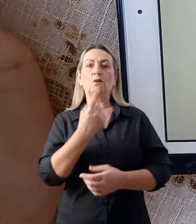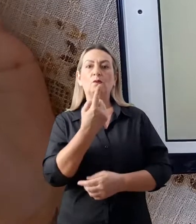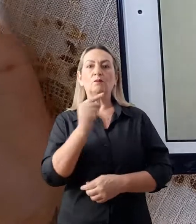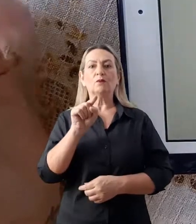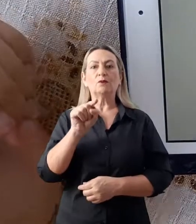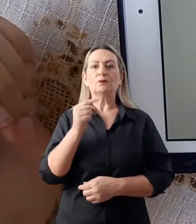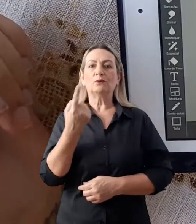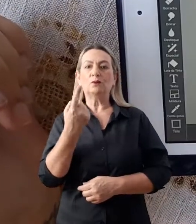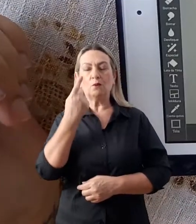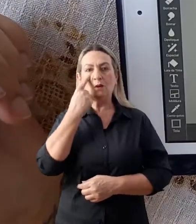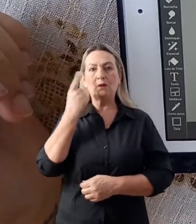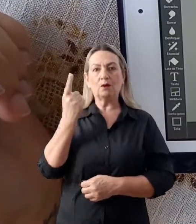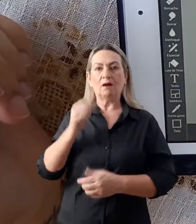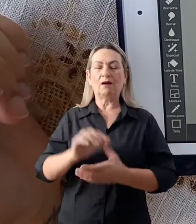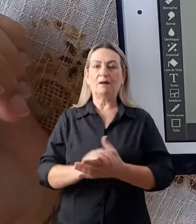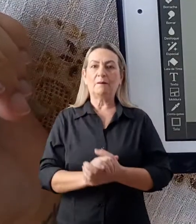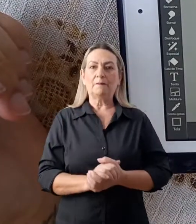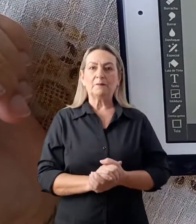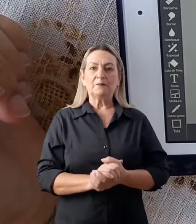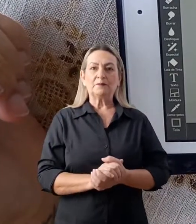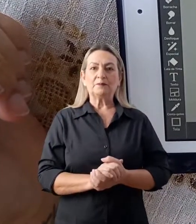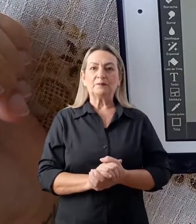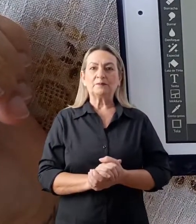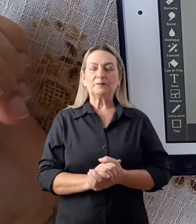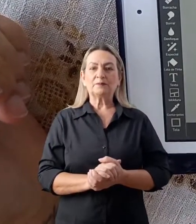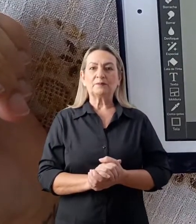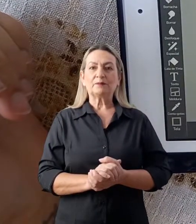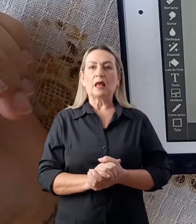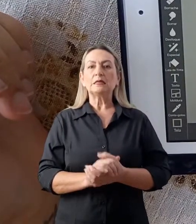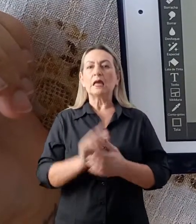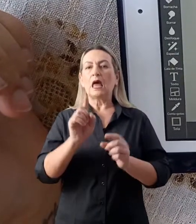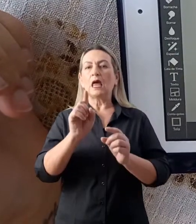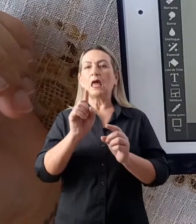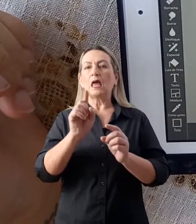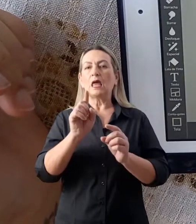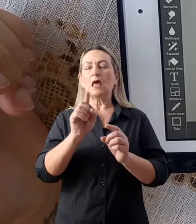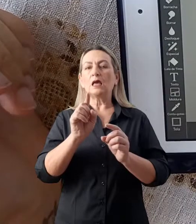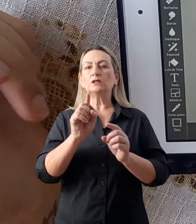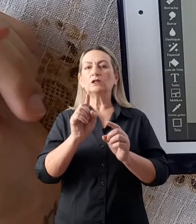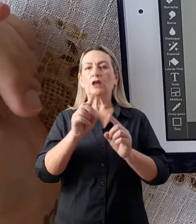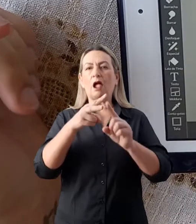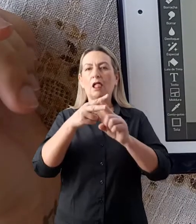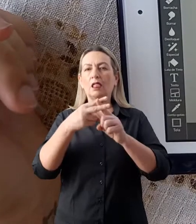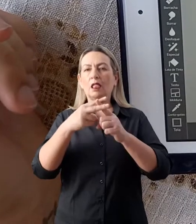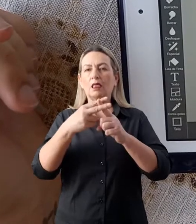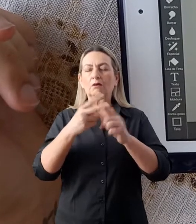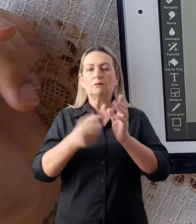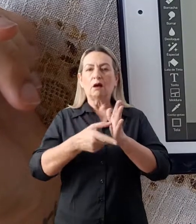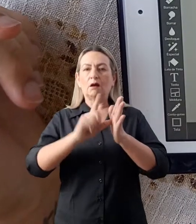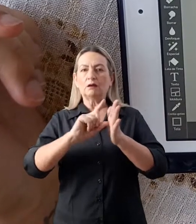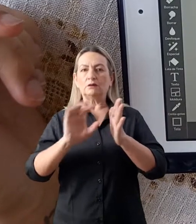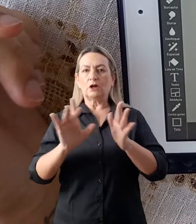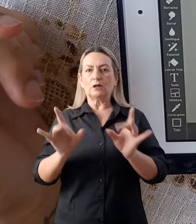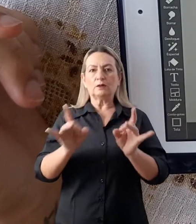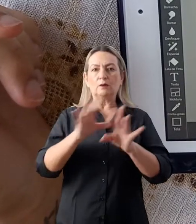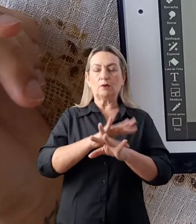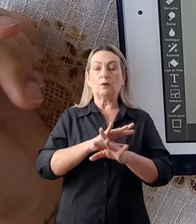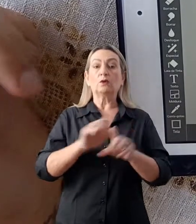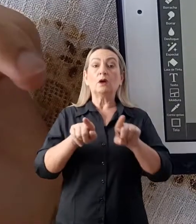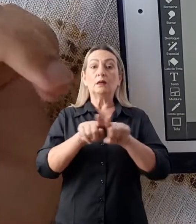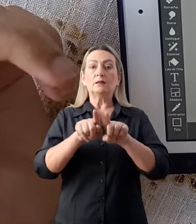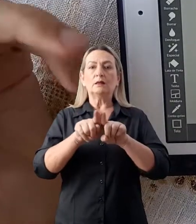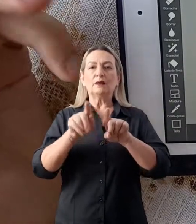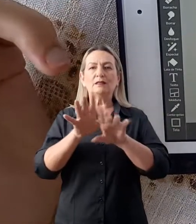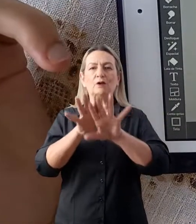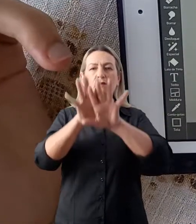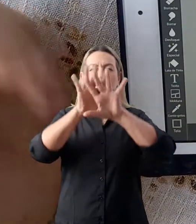2.1, né, que já tem aqui uma versão já pré-configurada. No caso